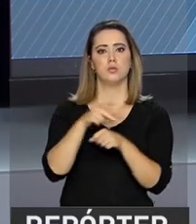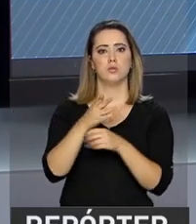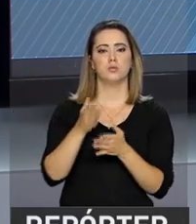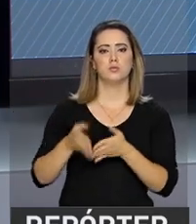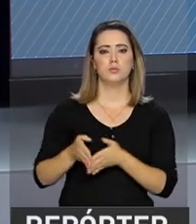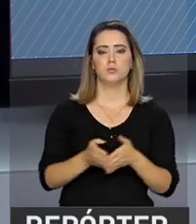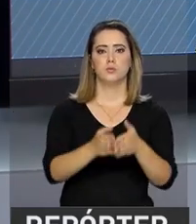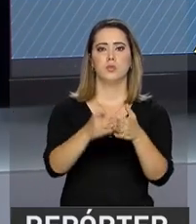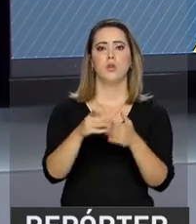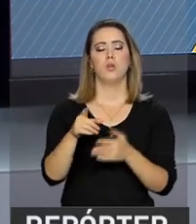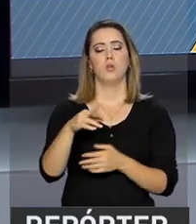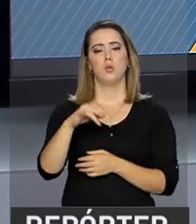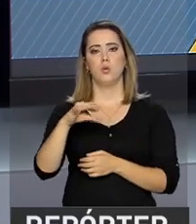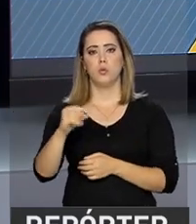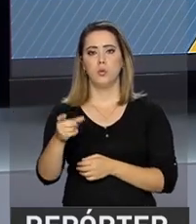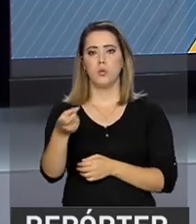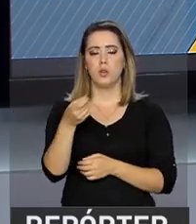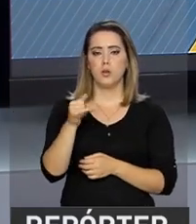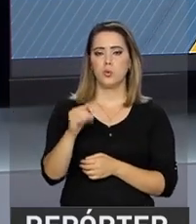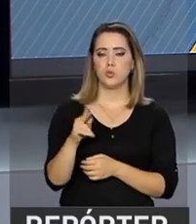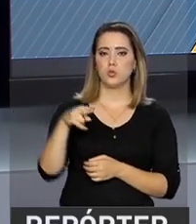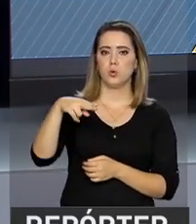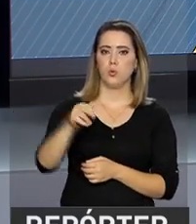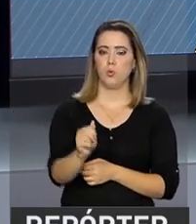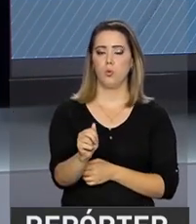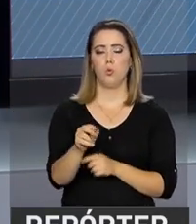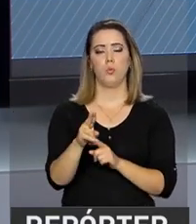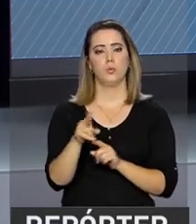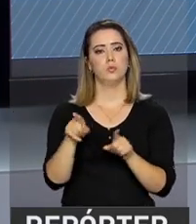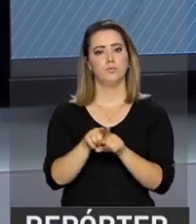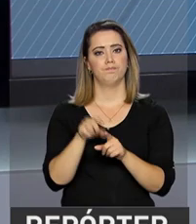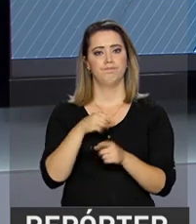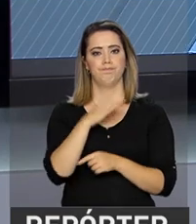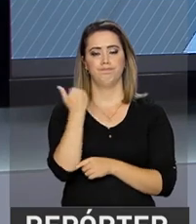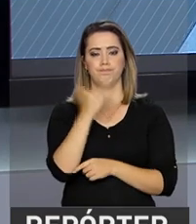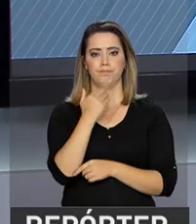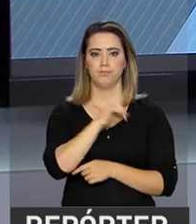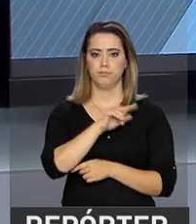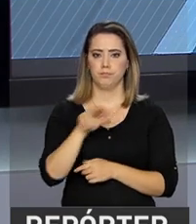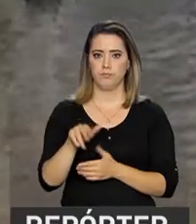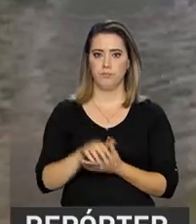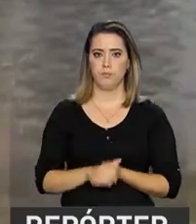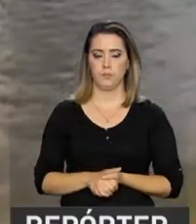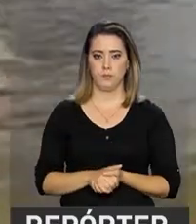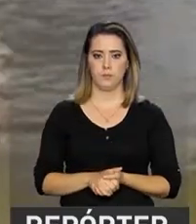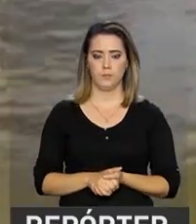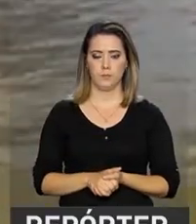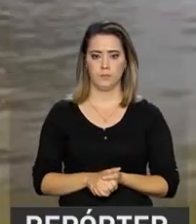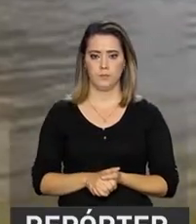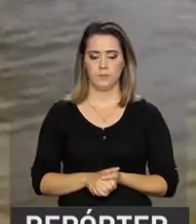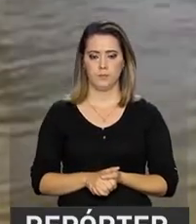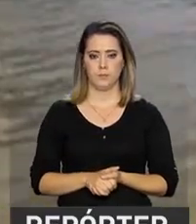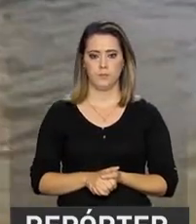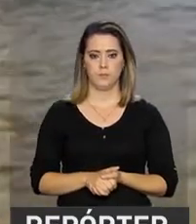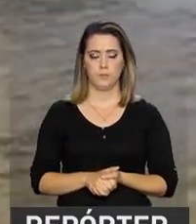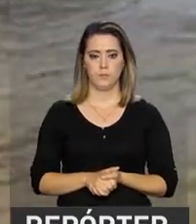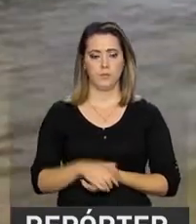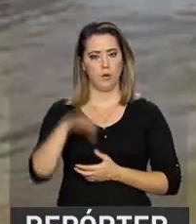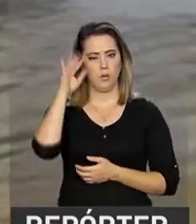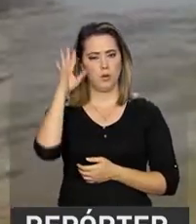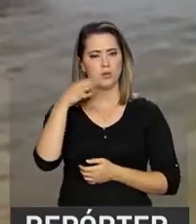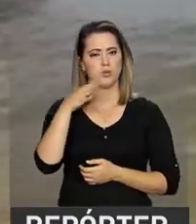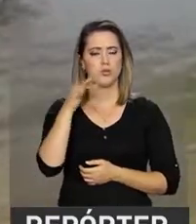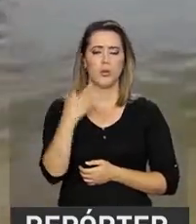na noite de terça feira deixou 21 mortos vamos ouvir o presidente imagino a dor